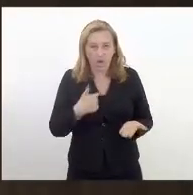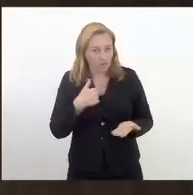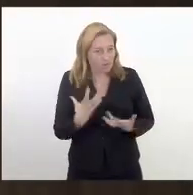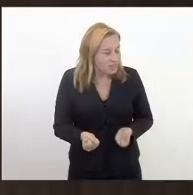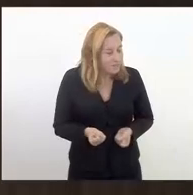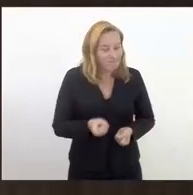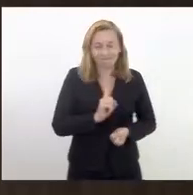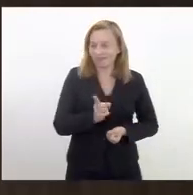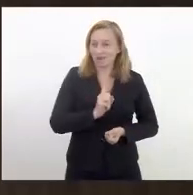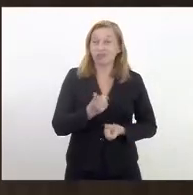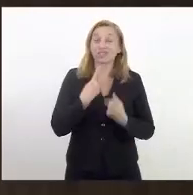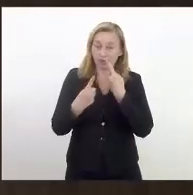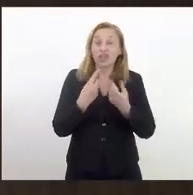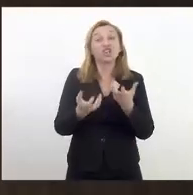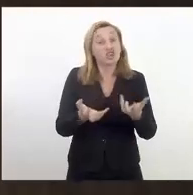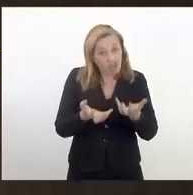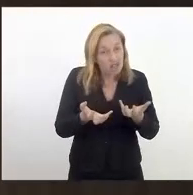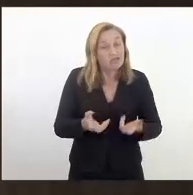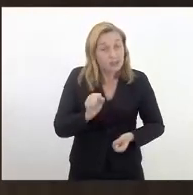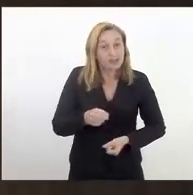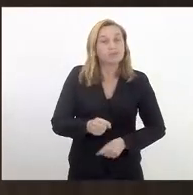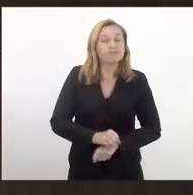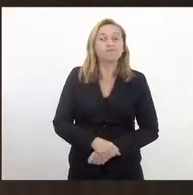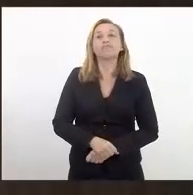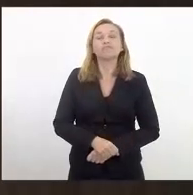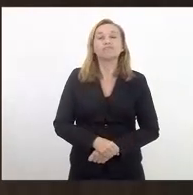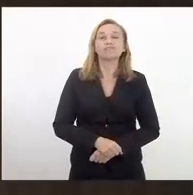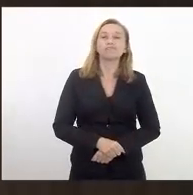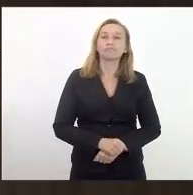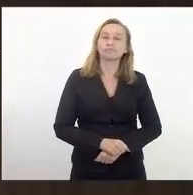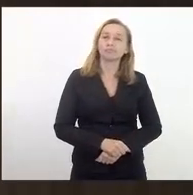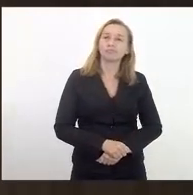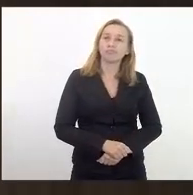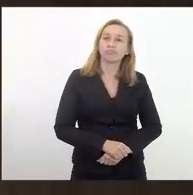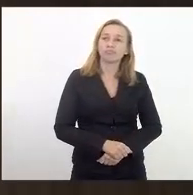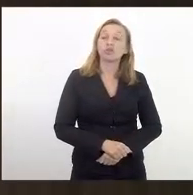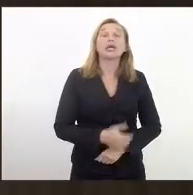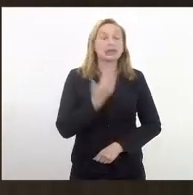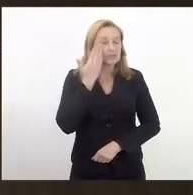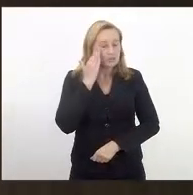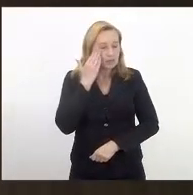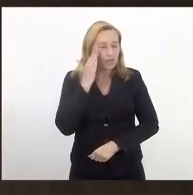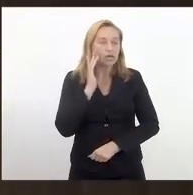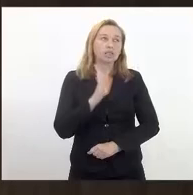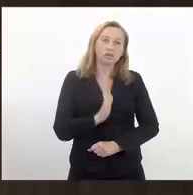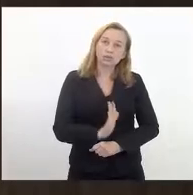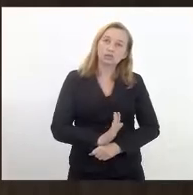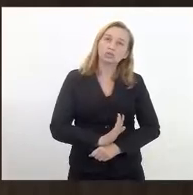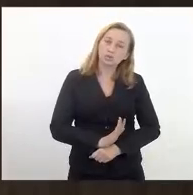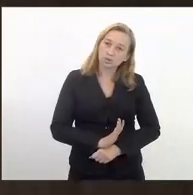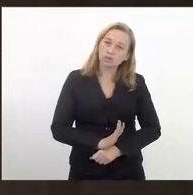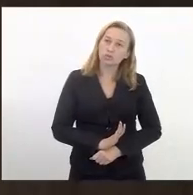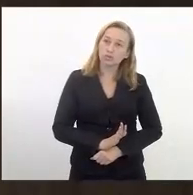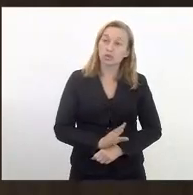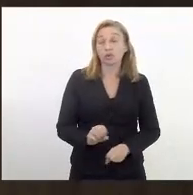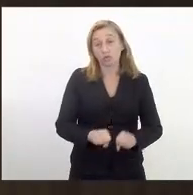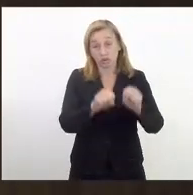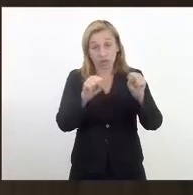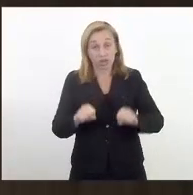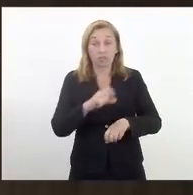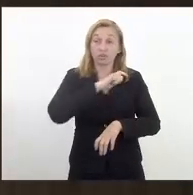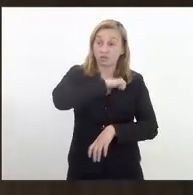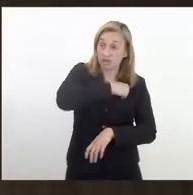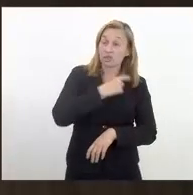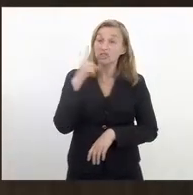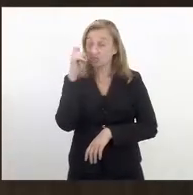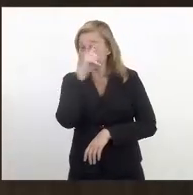aceitar esse debate eu quero fazer as claras as claras a gente entende aí você constantes fiscais gente entende a